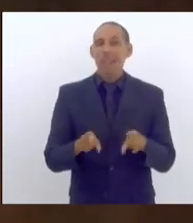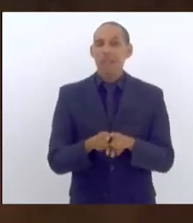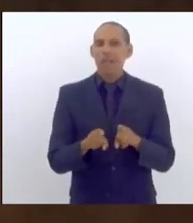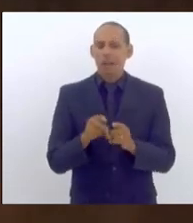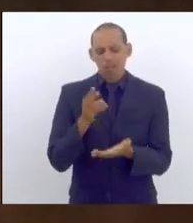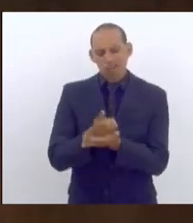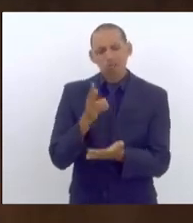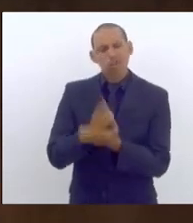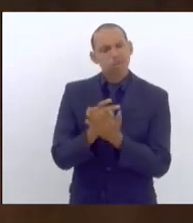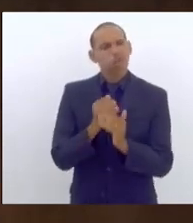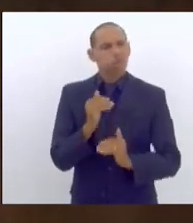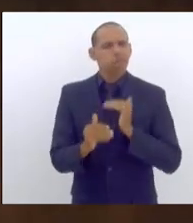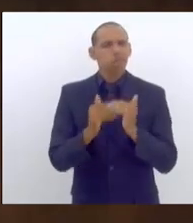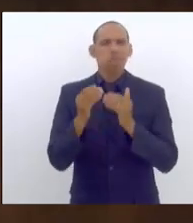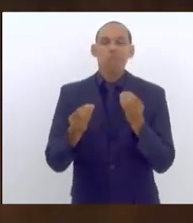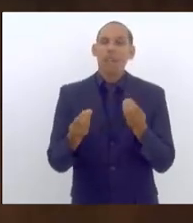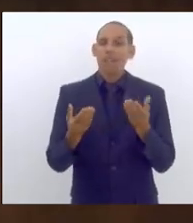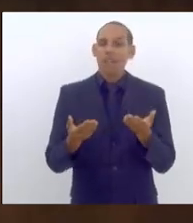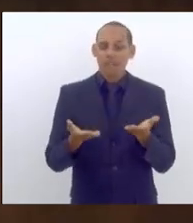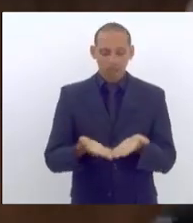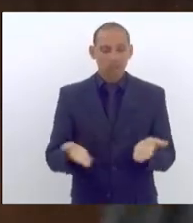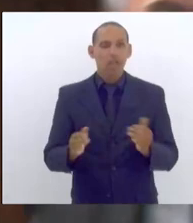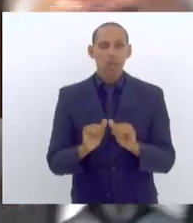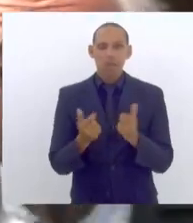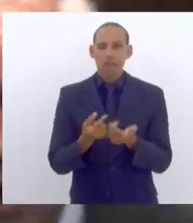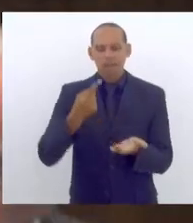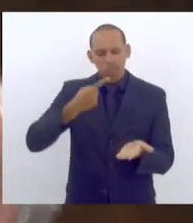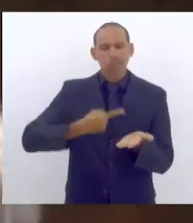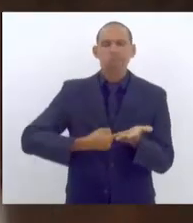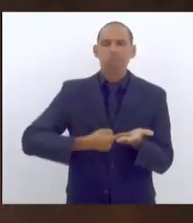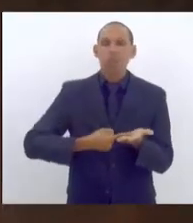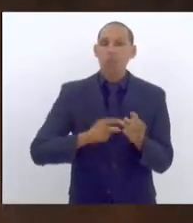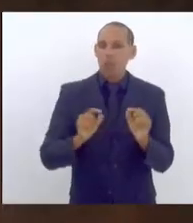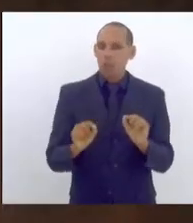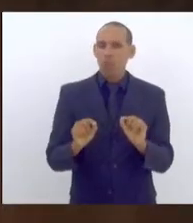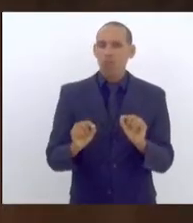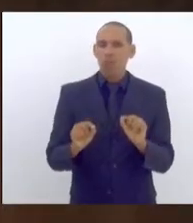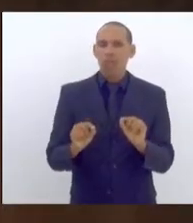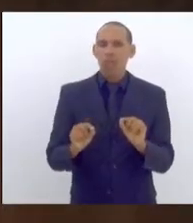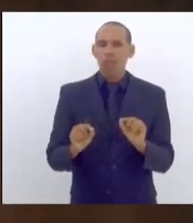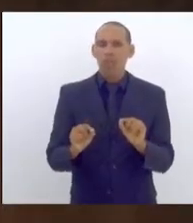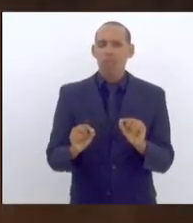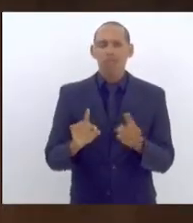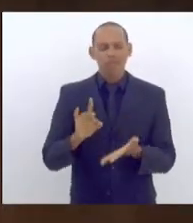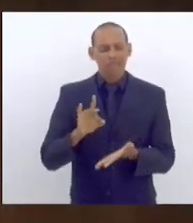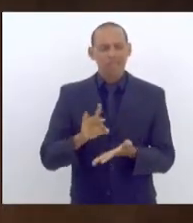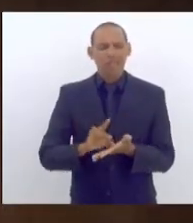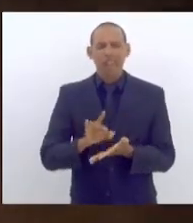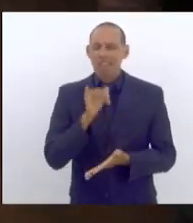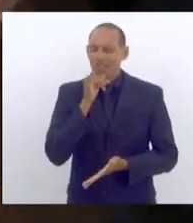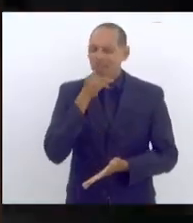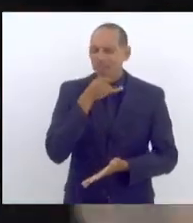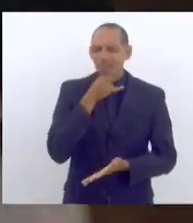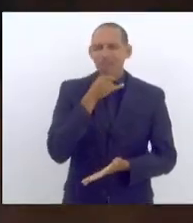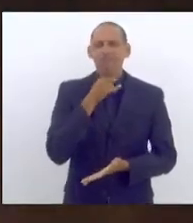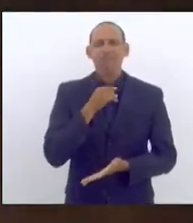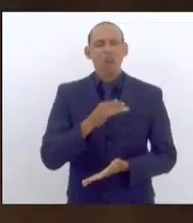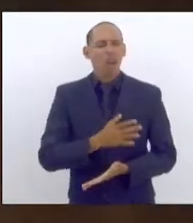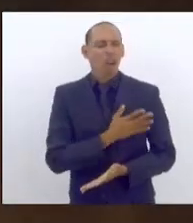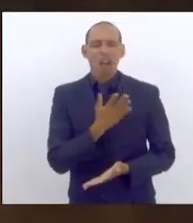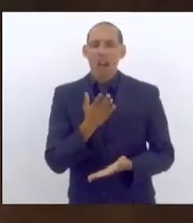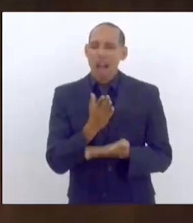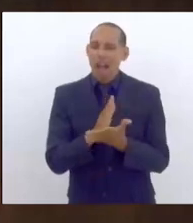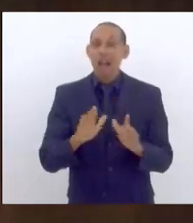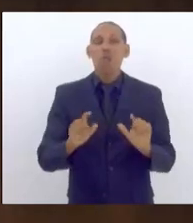continue avançando para que essa casa tenha comprometimento com o fim dessa realidade triste e terrível que é